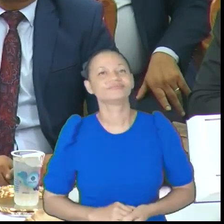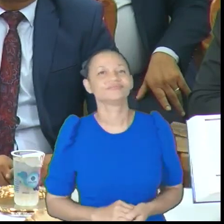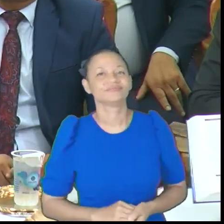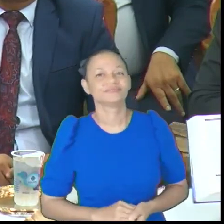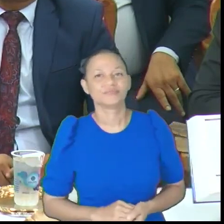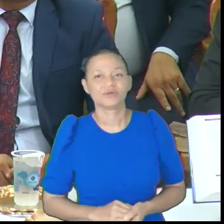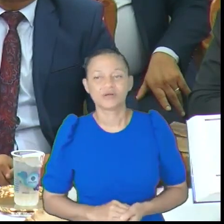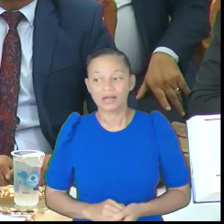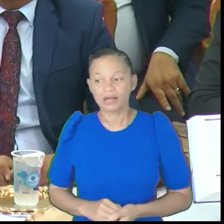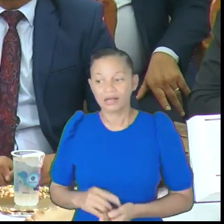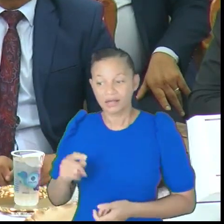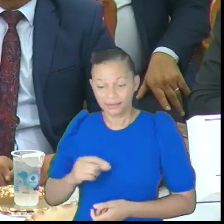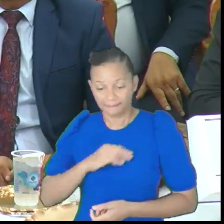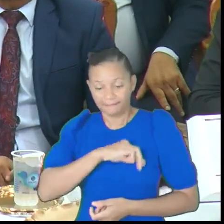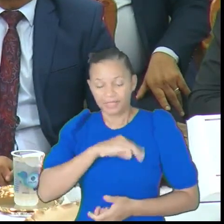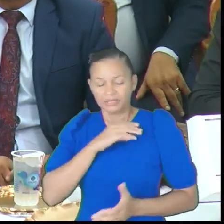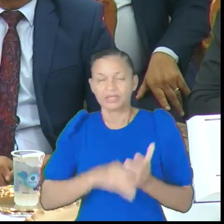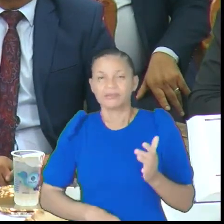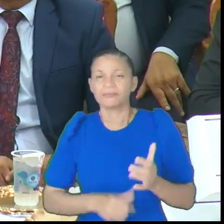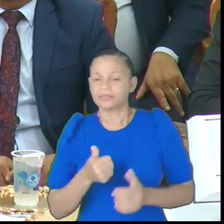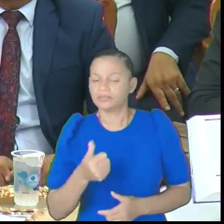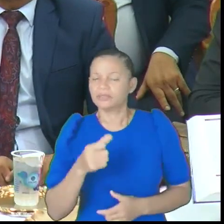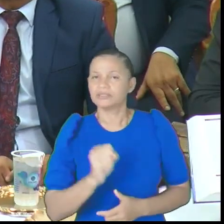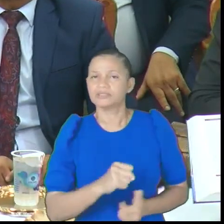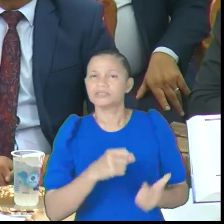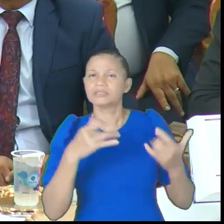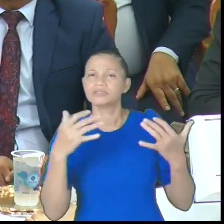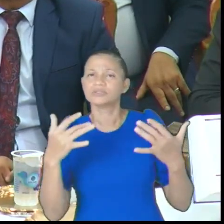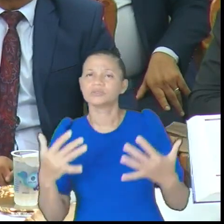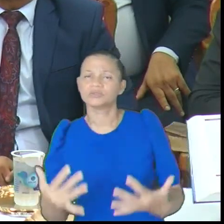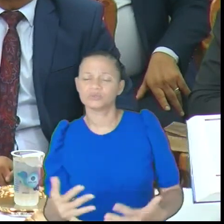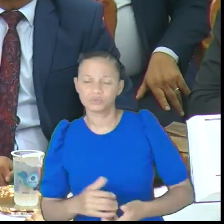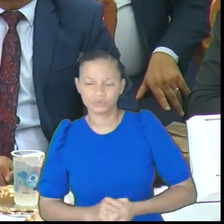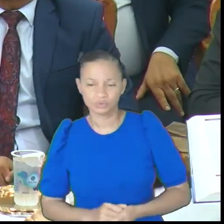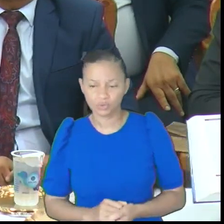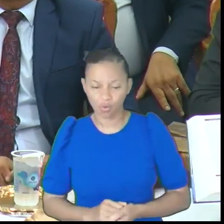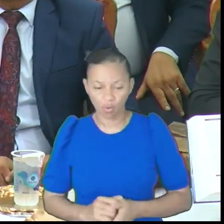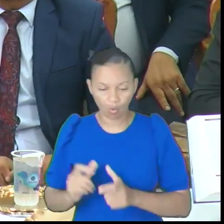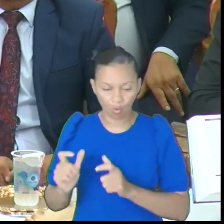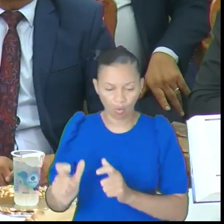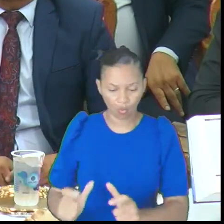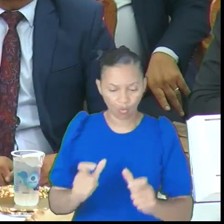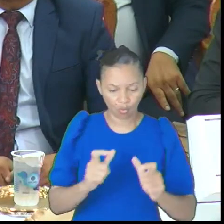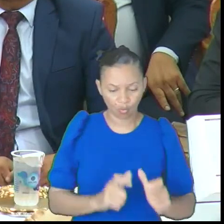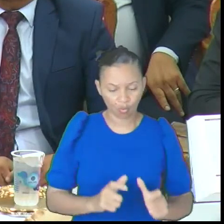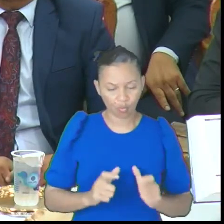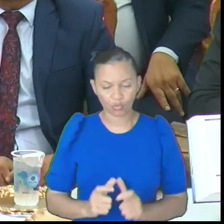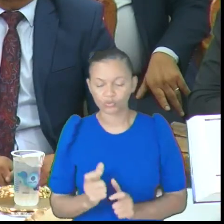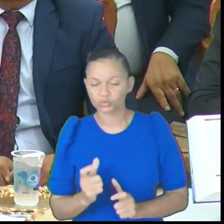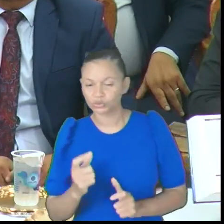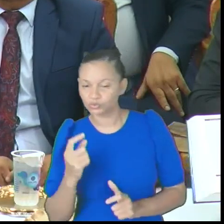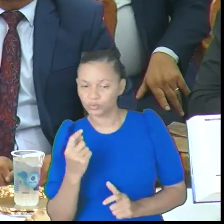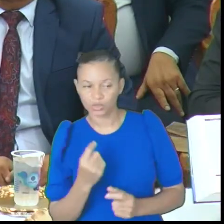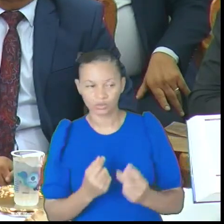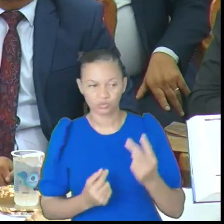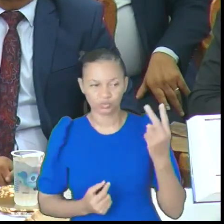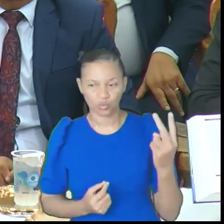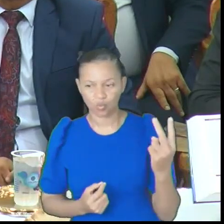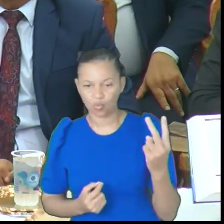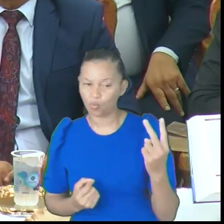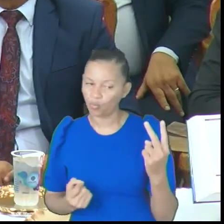É aquele de Mateus 18. Onde estiverem 2 ou